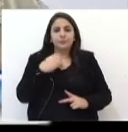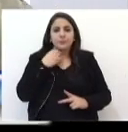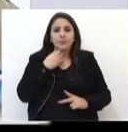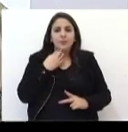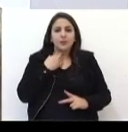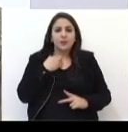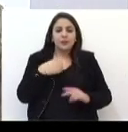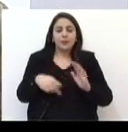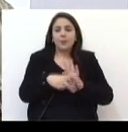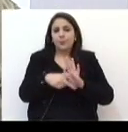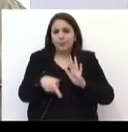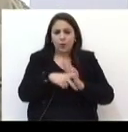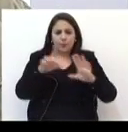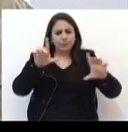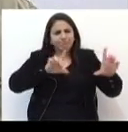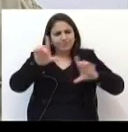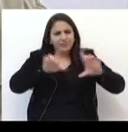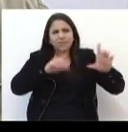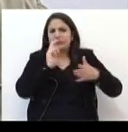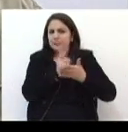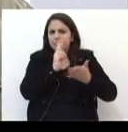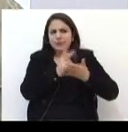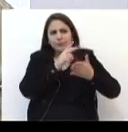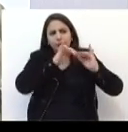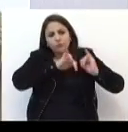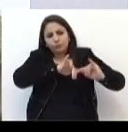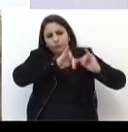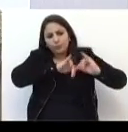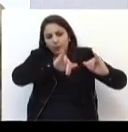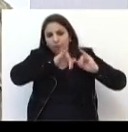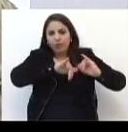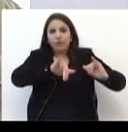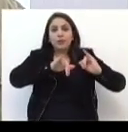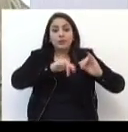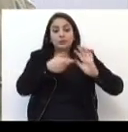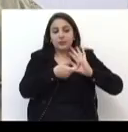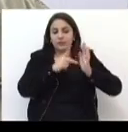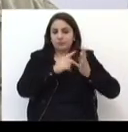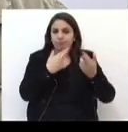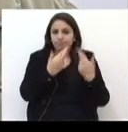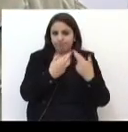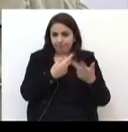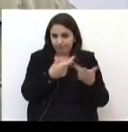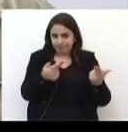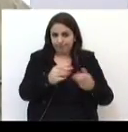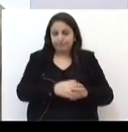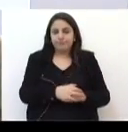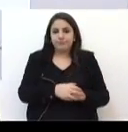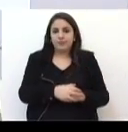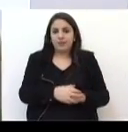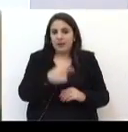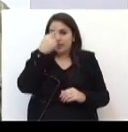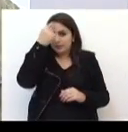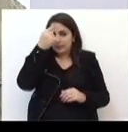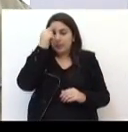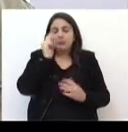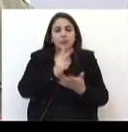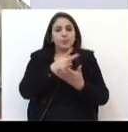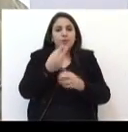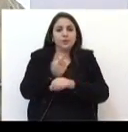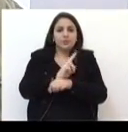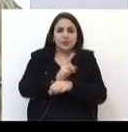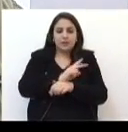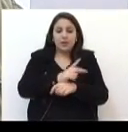A própria televisão seguido está lançando propaganda nesse sentido, né? E a intenção toda é